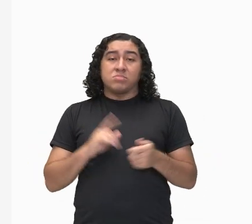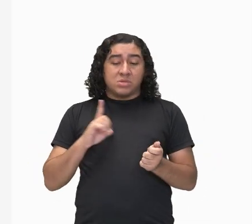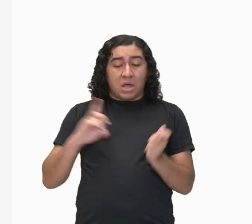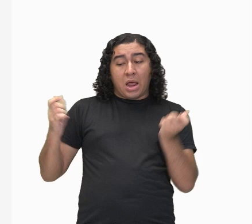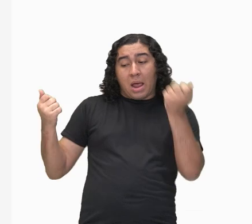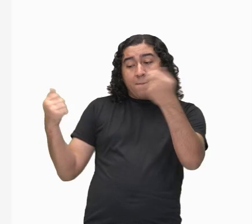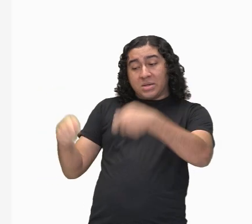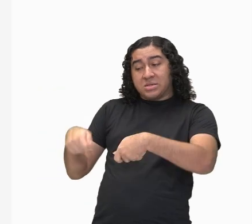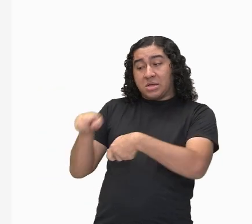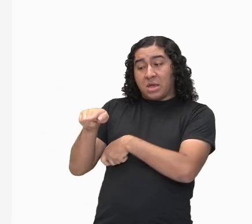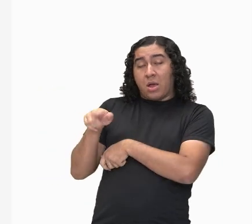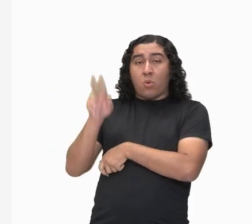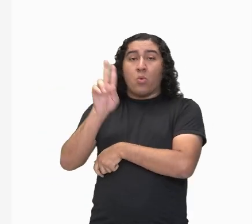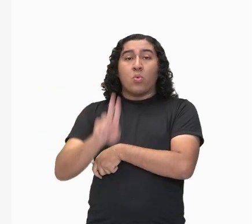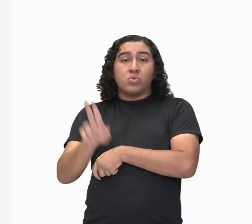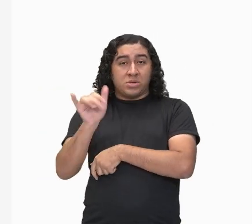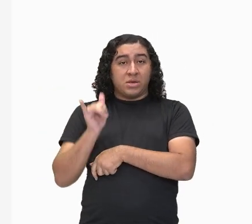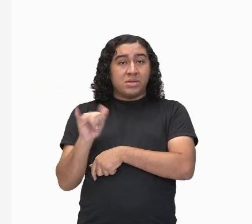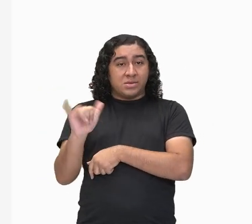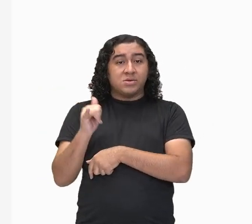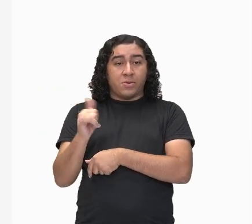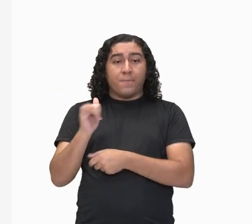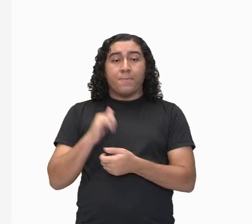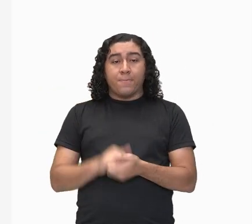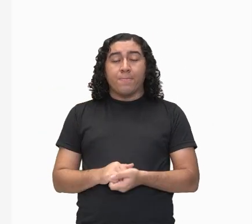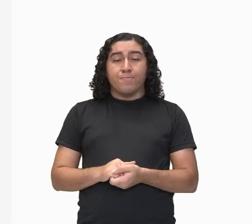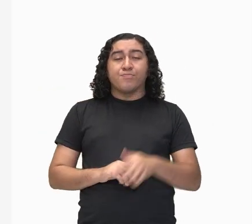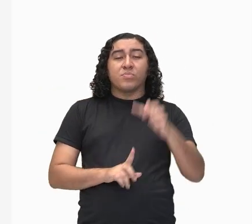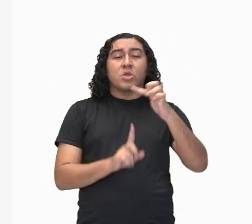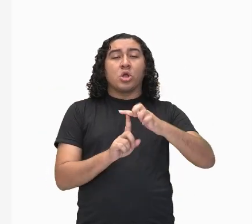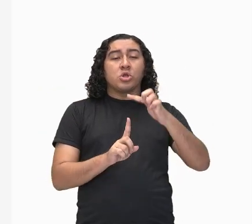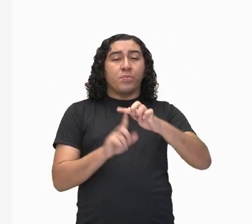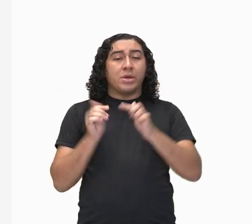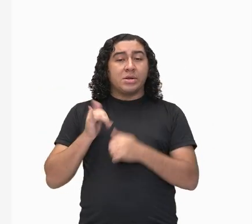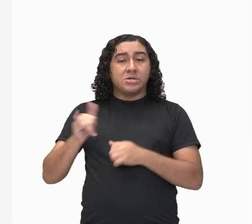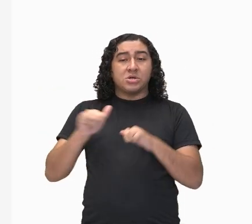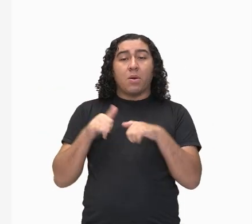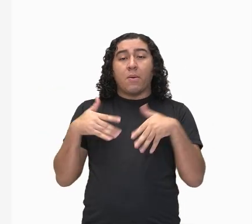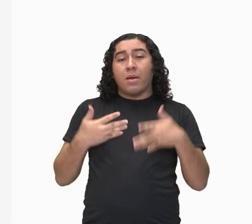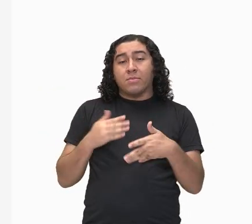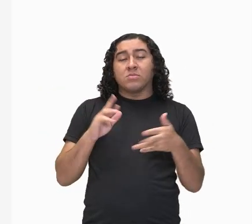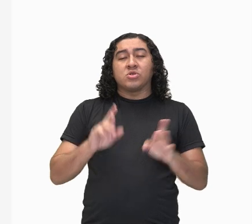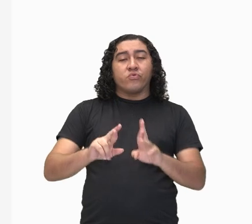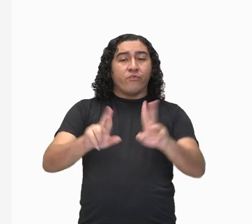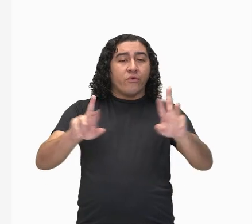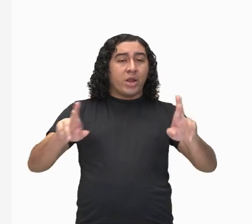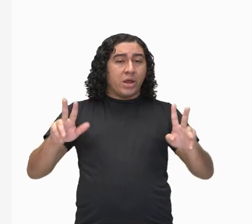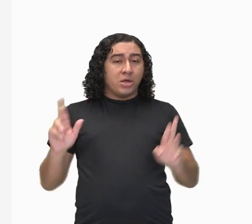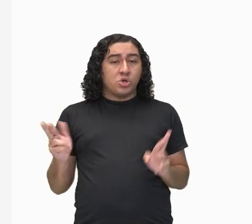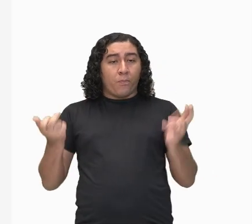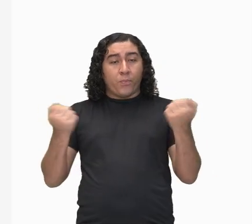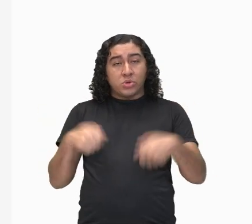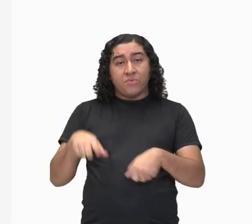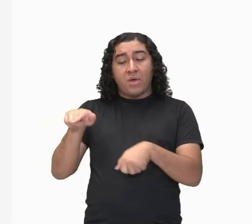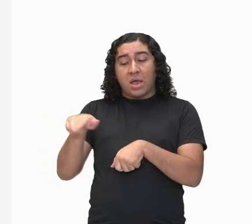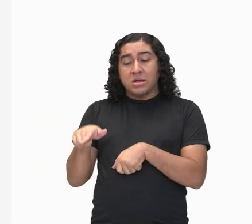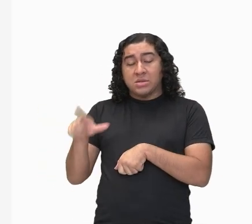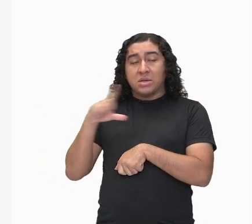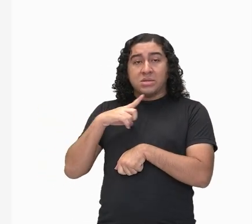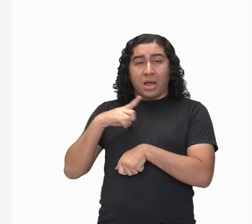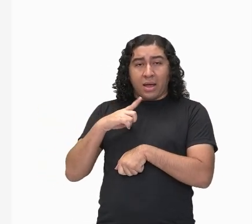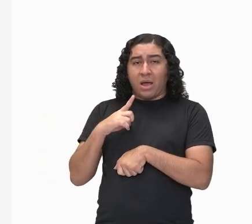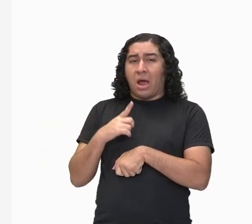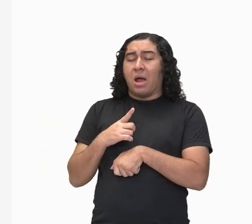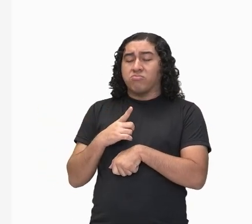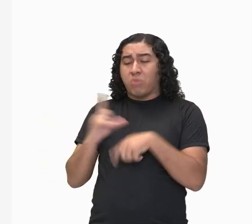ação através da energia. Os tipos de energia, elas são as diferentes formas. Os tipos de energia